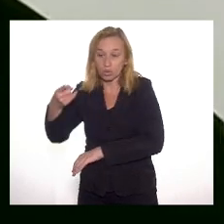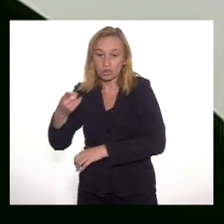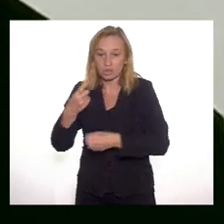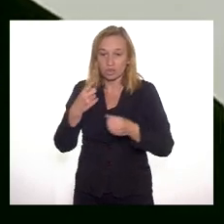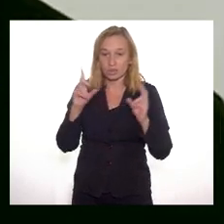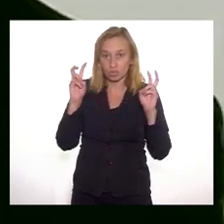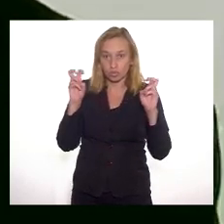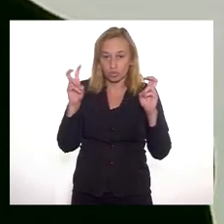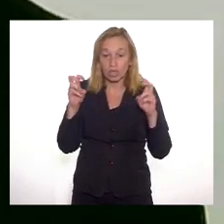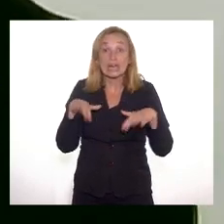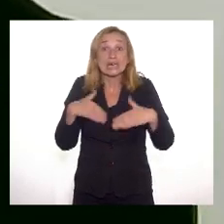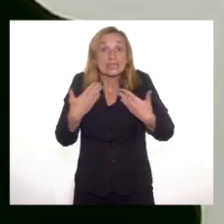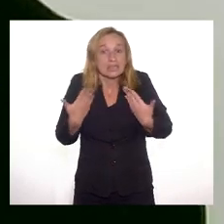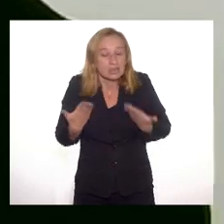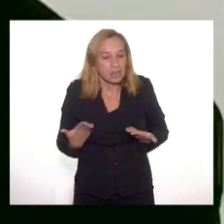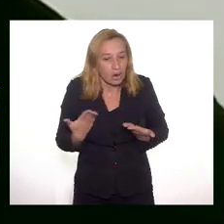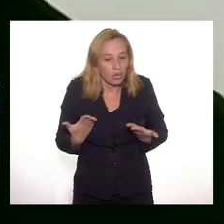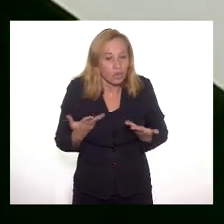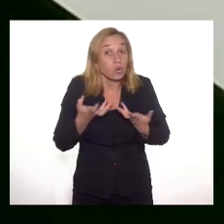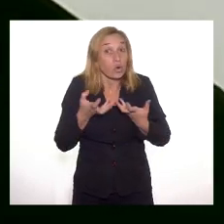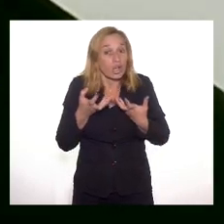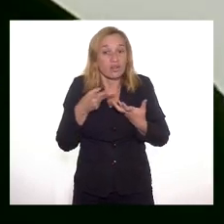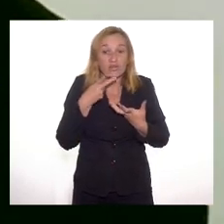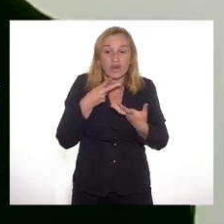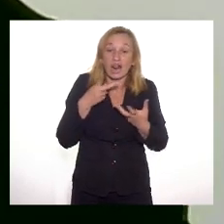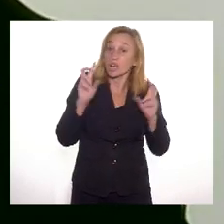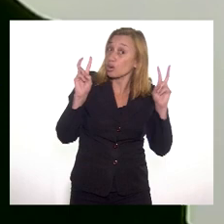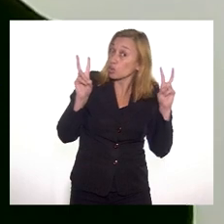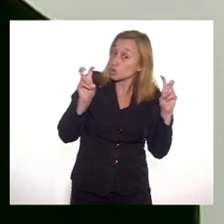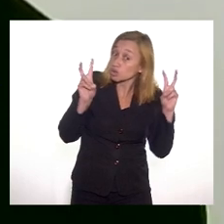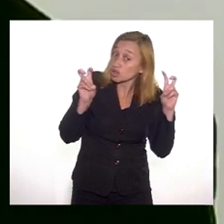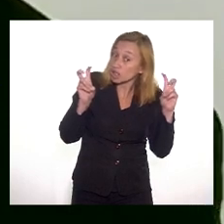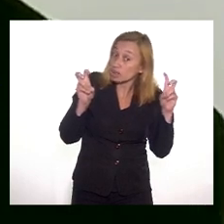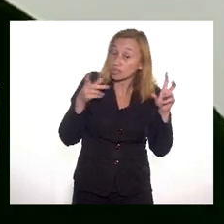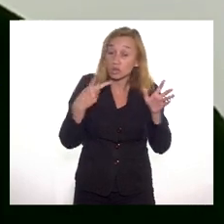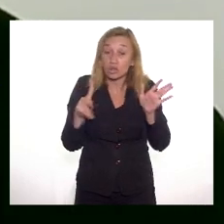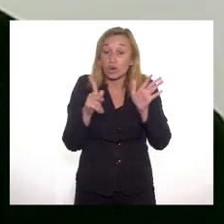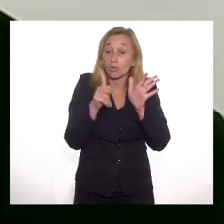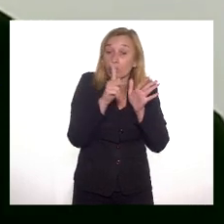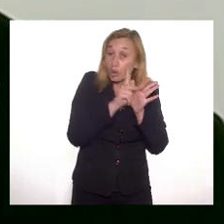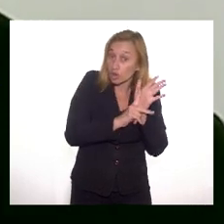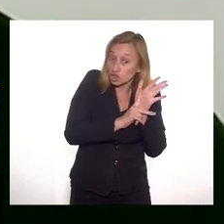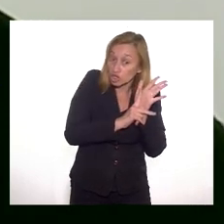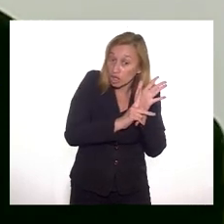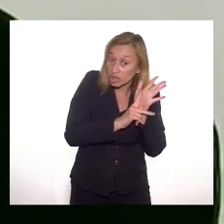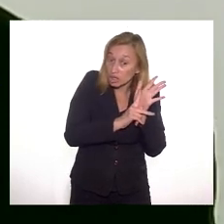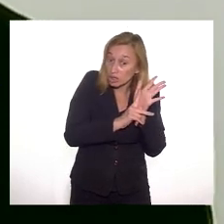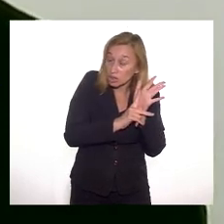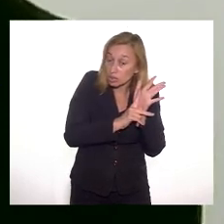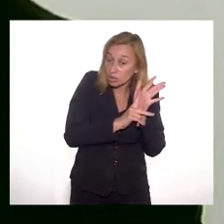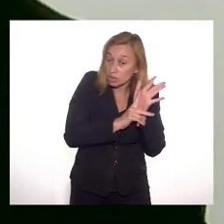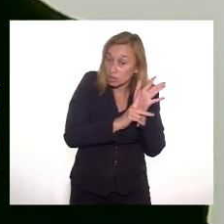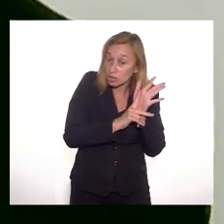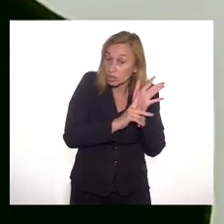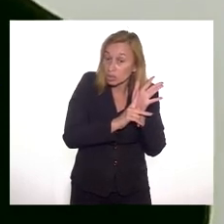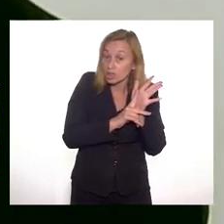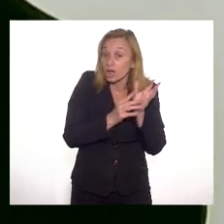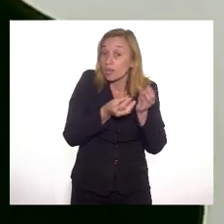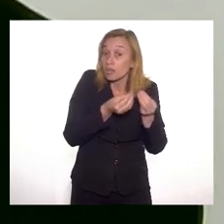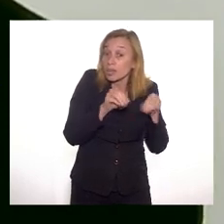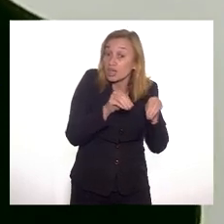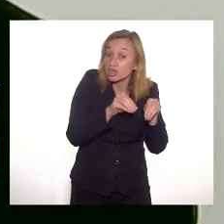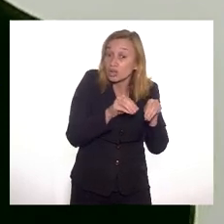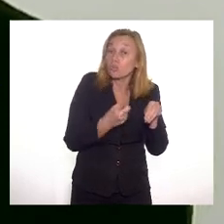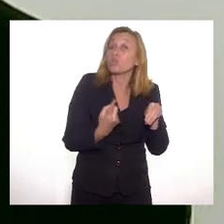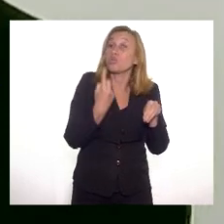providências. Então, o que eu quero dizer é que o tema do projeto de Vossa Excelência, ele estaria prejudicado por